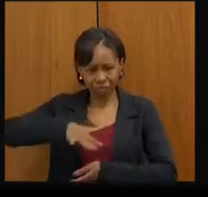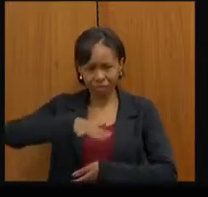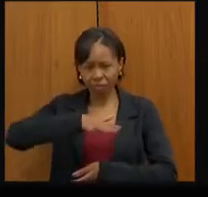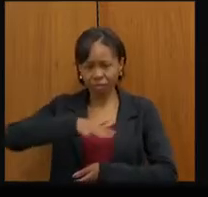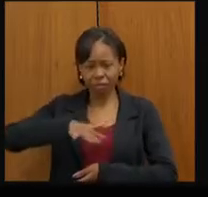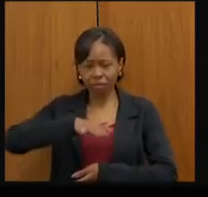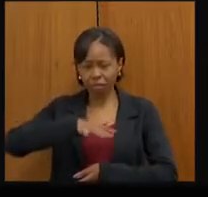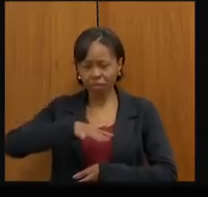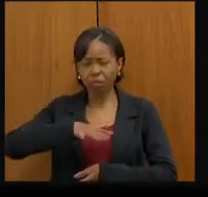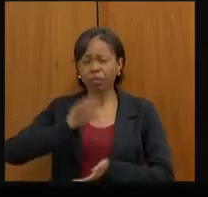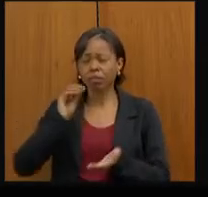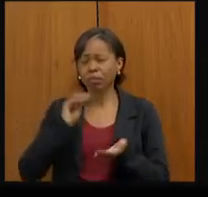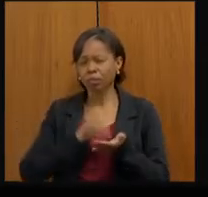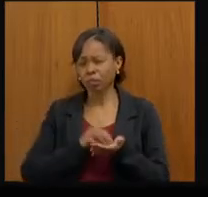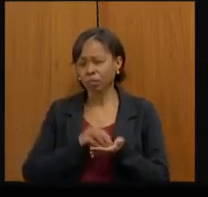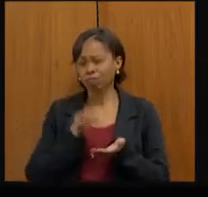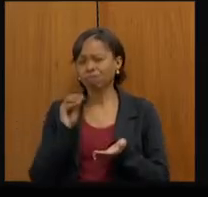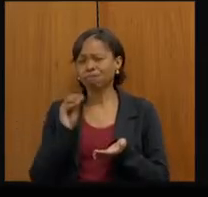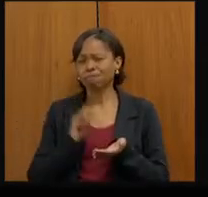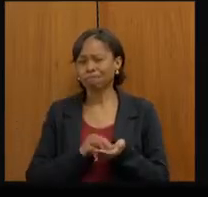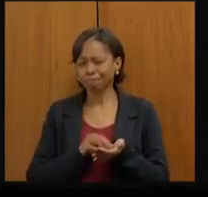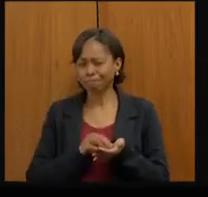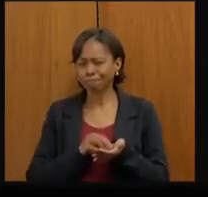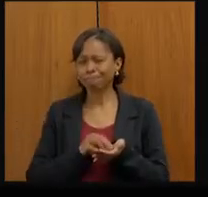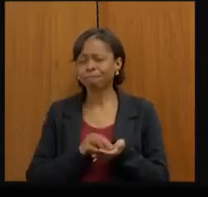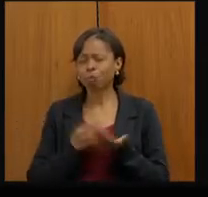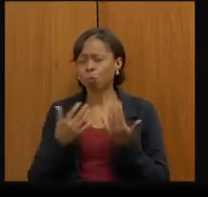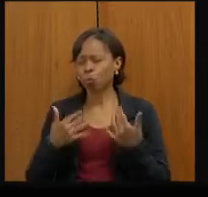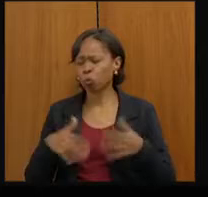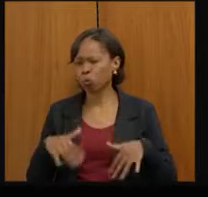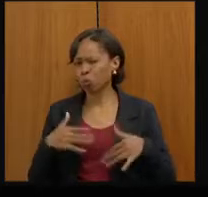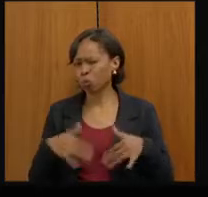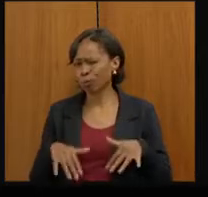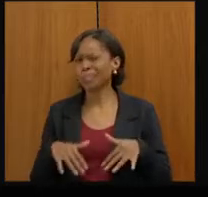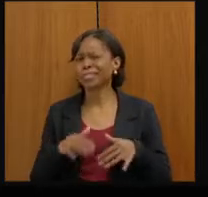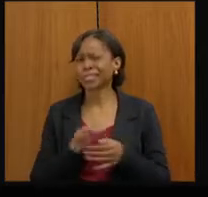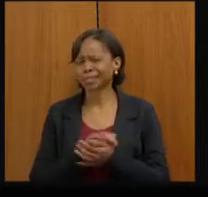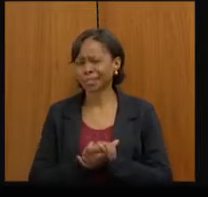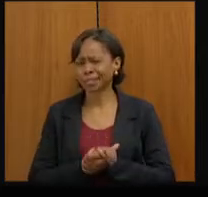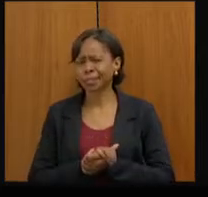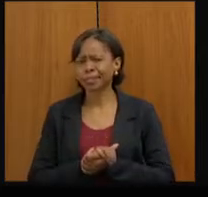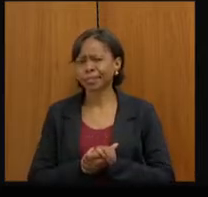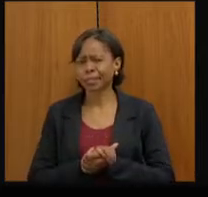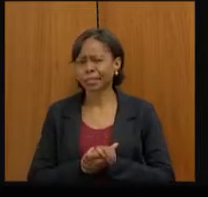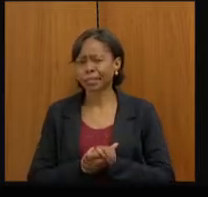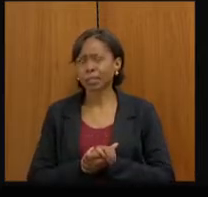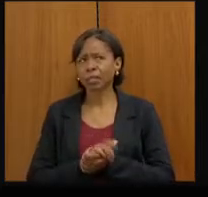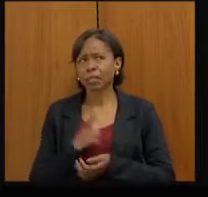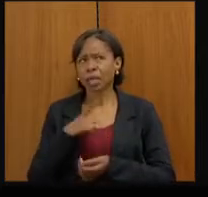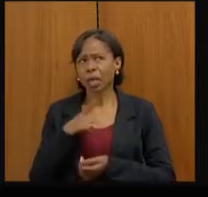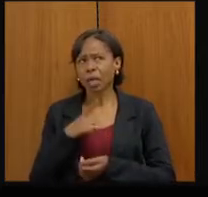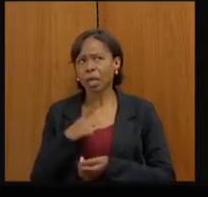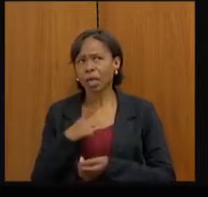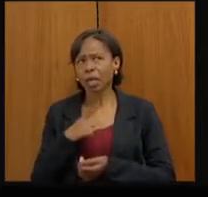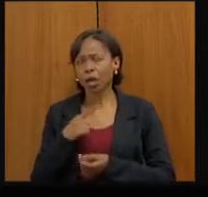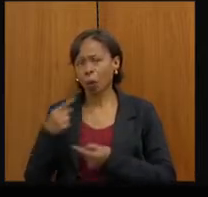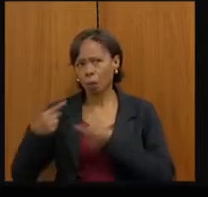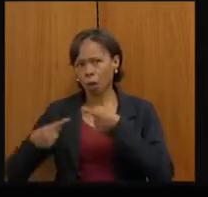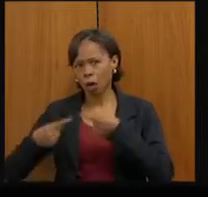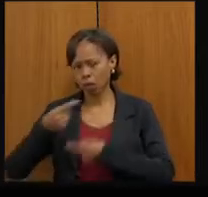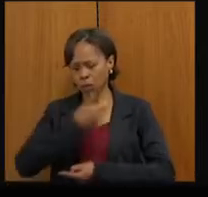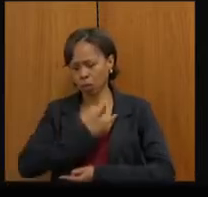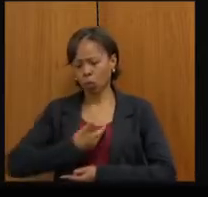grande deputada é a única política pública que nós temos voltadas ao enfrentamento